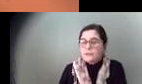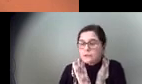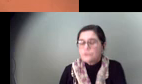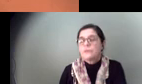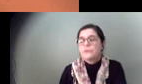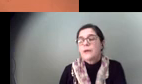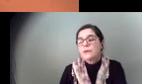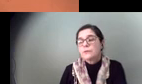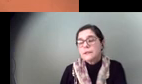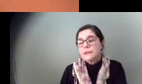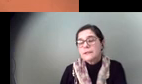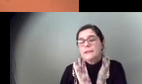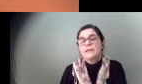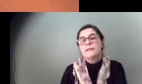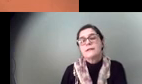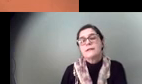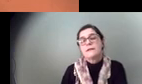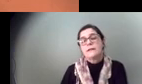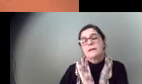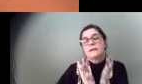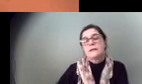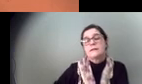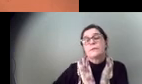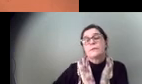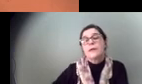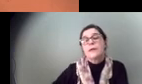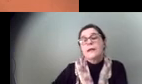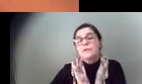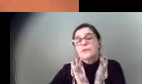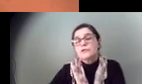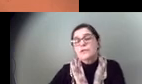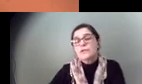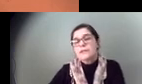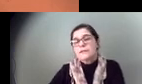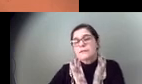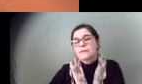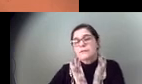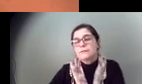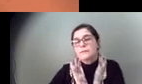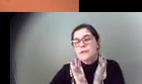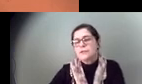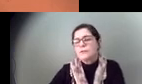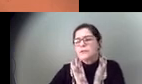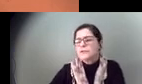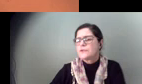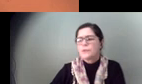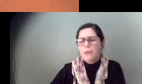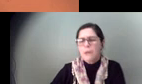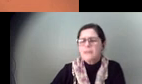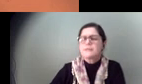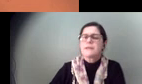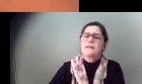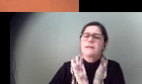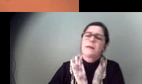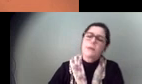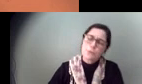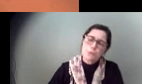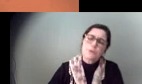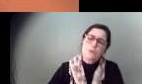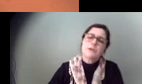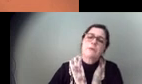consiga, de fato, manter aí uma certa relação. E também foi sugerida a questão, né, dos plantões virtuais, para